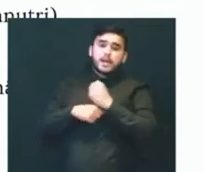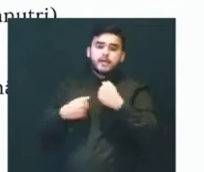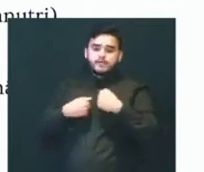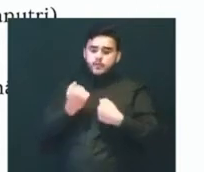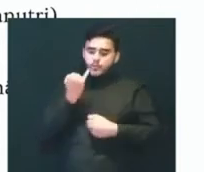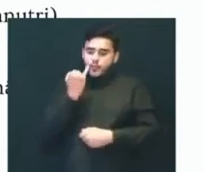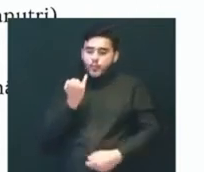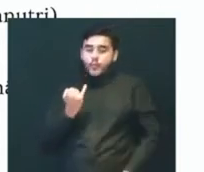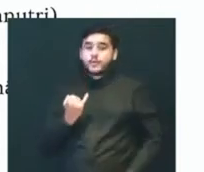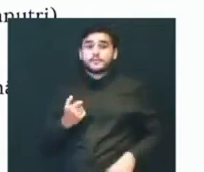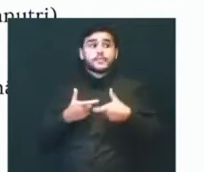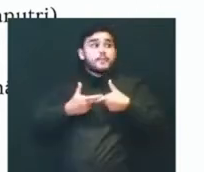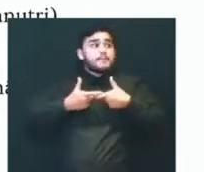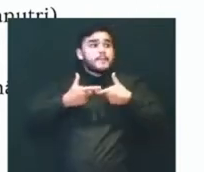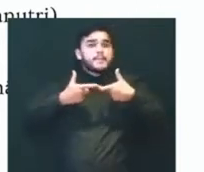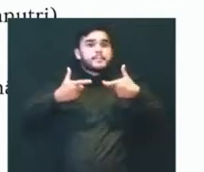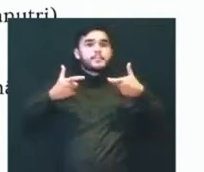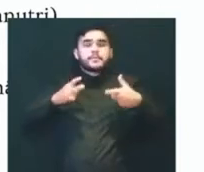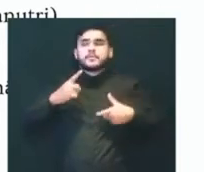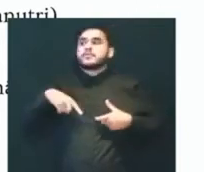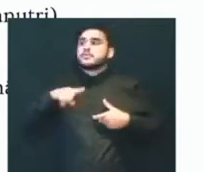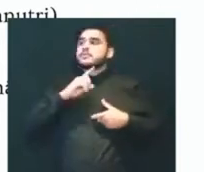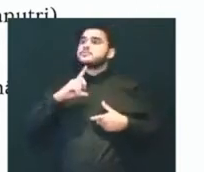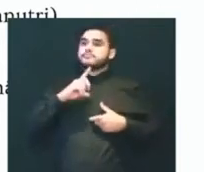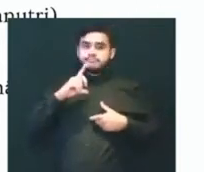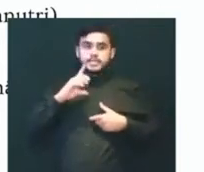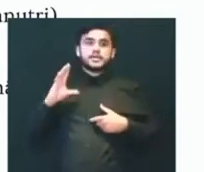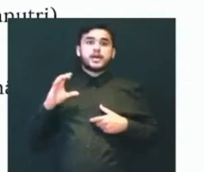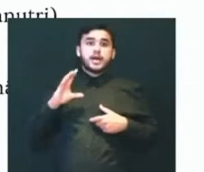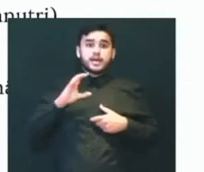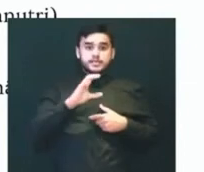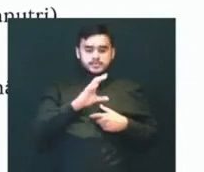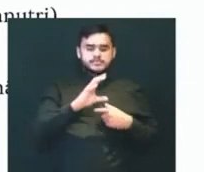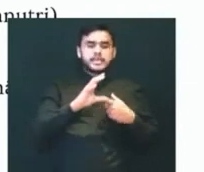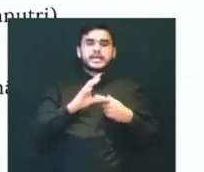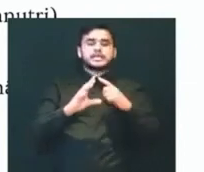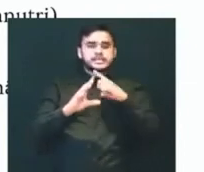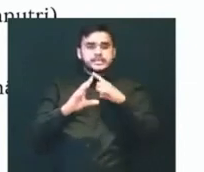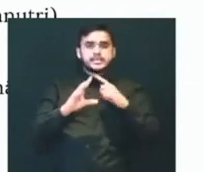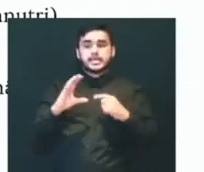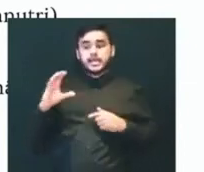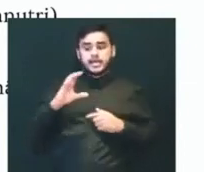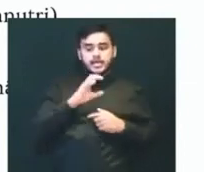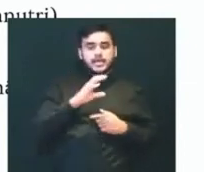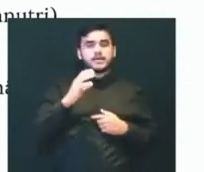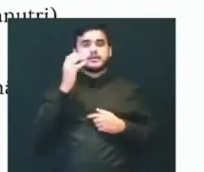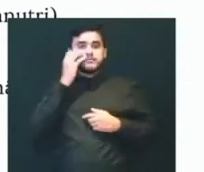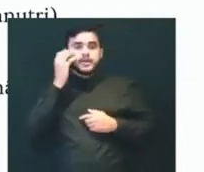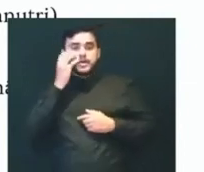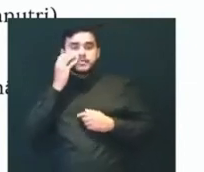dos pacientes oncológicos apresentam perda de peso. Alguns cânceres específicos, como câncer de